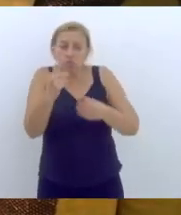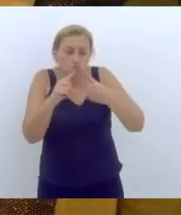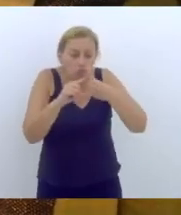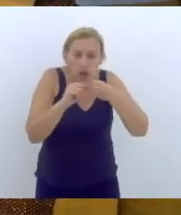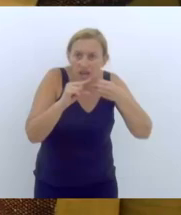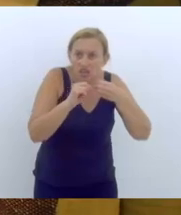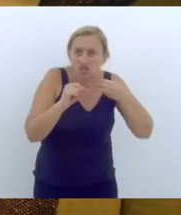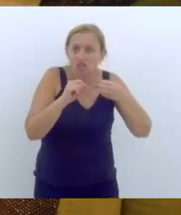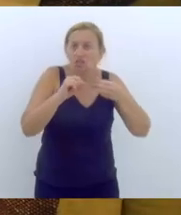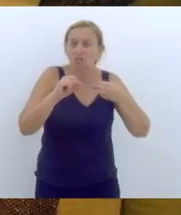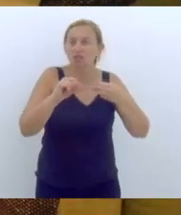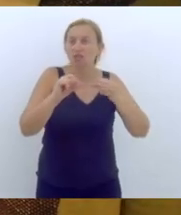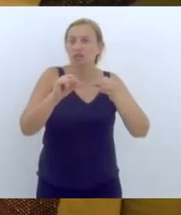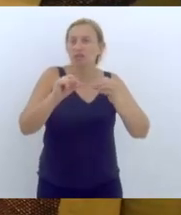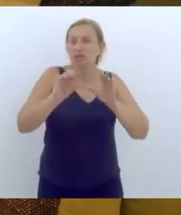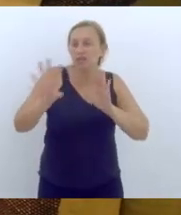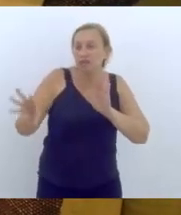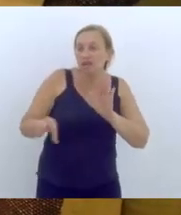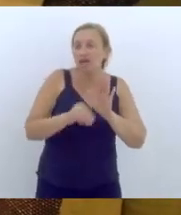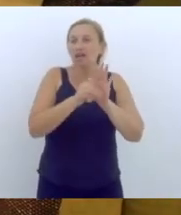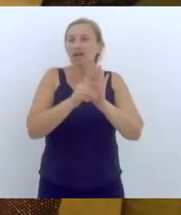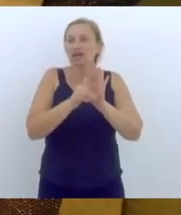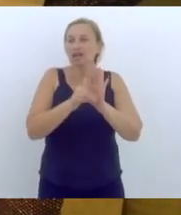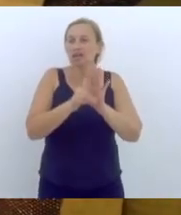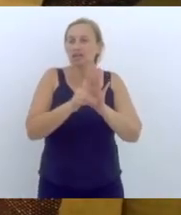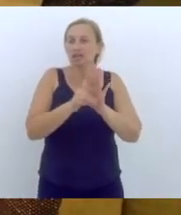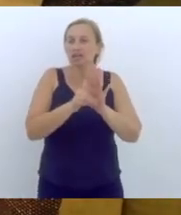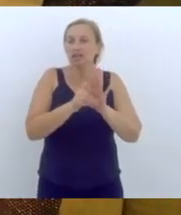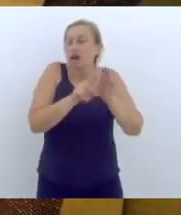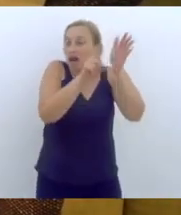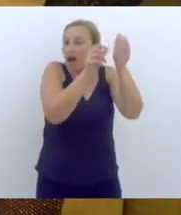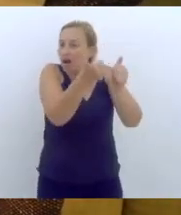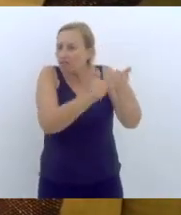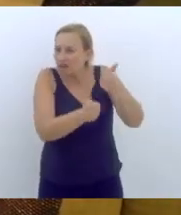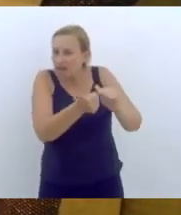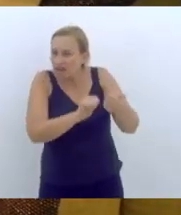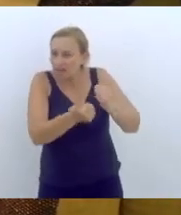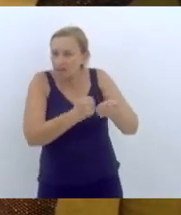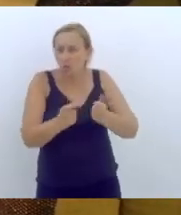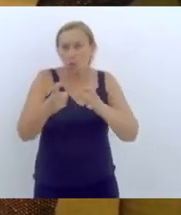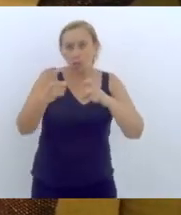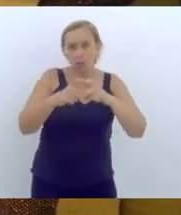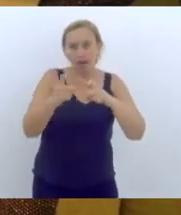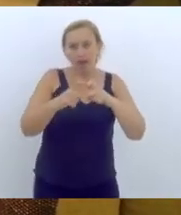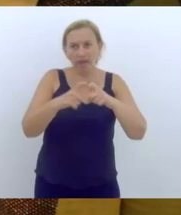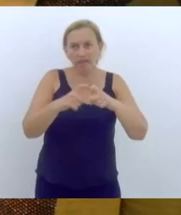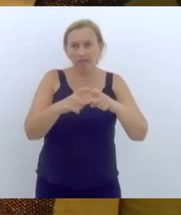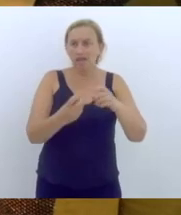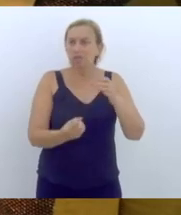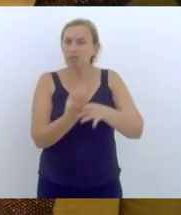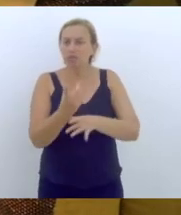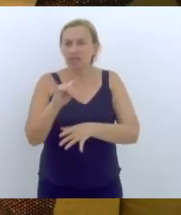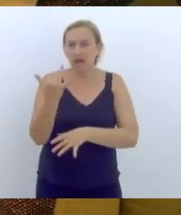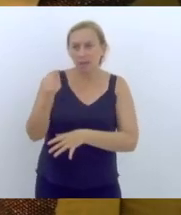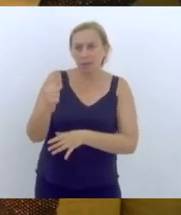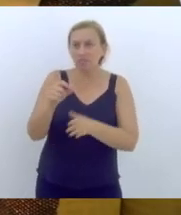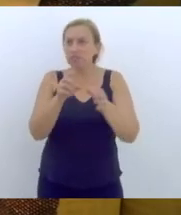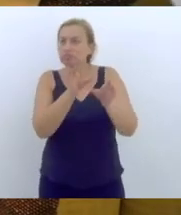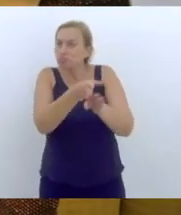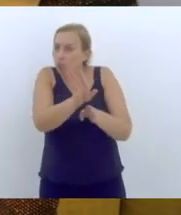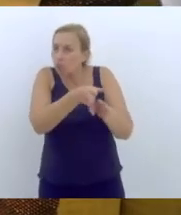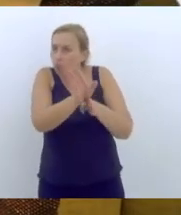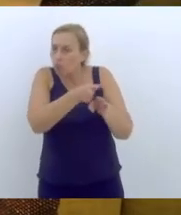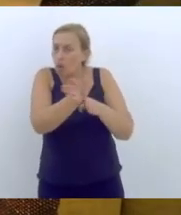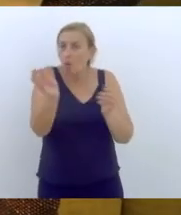e acrescenta o seguinte: a realização de avaliação médica periódica, a promoção de campanha anual de orientação,